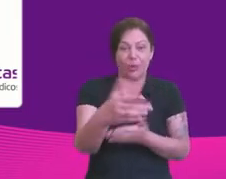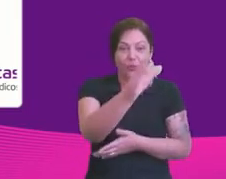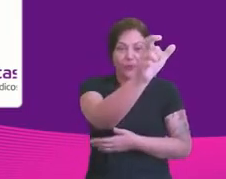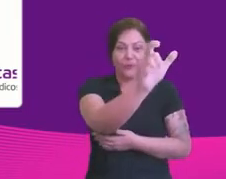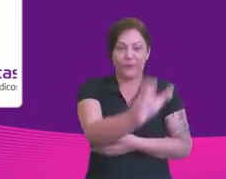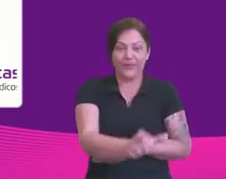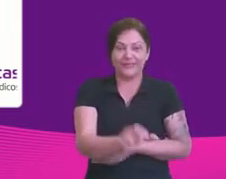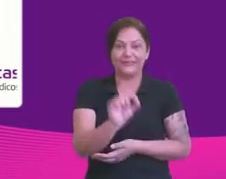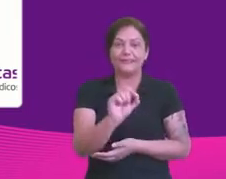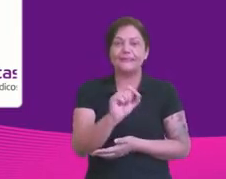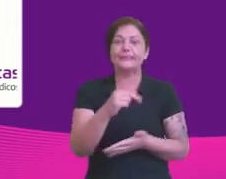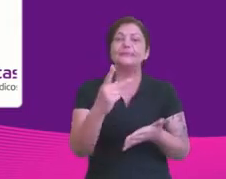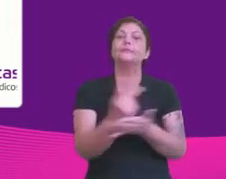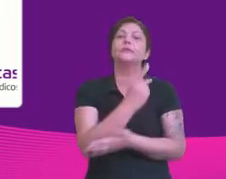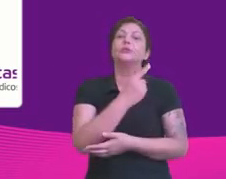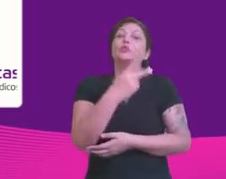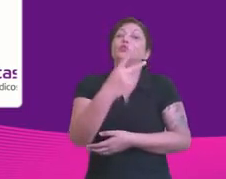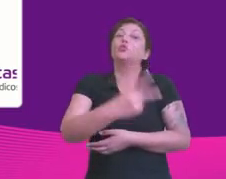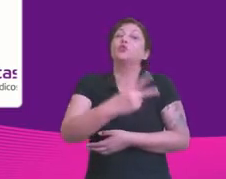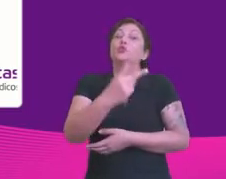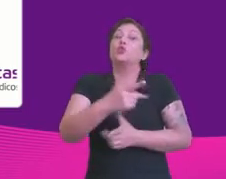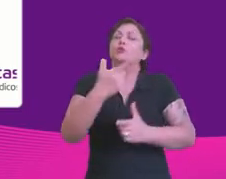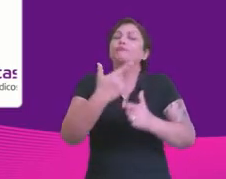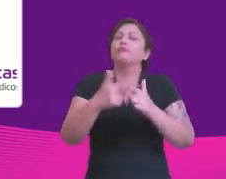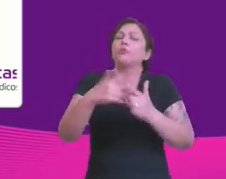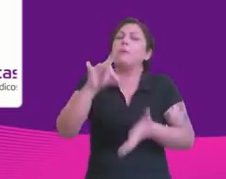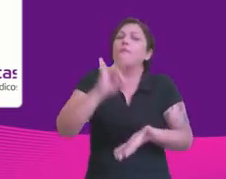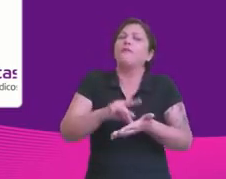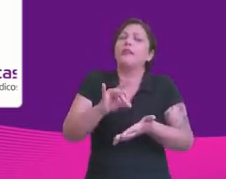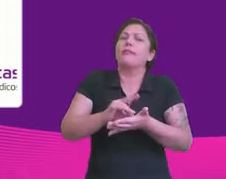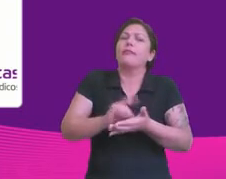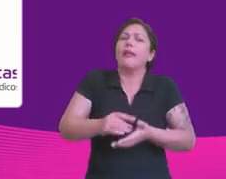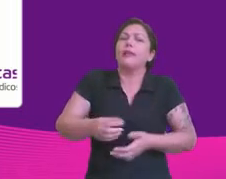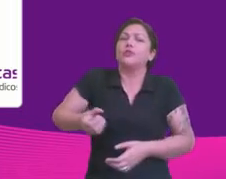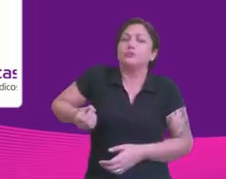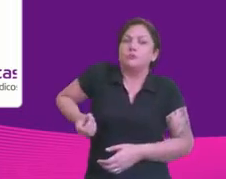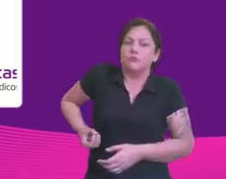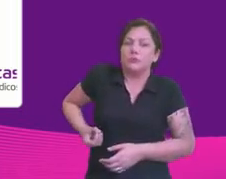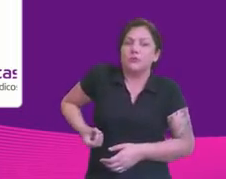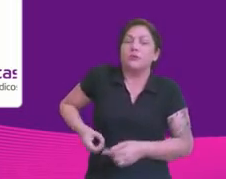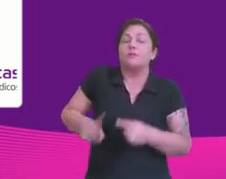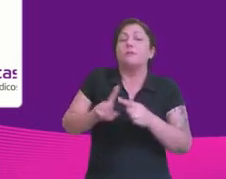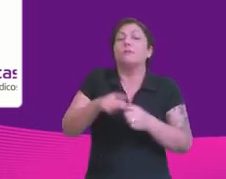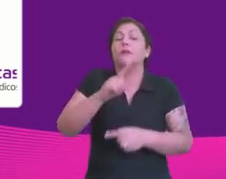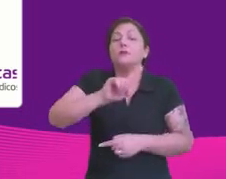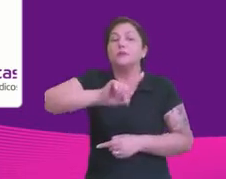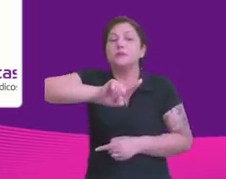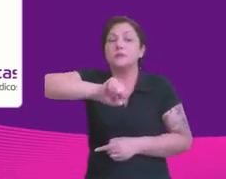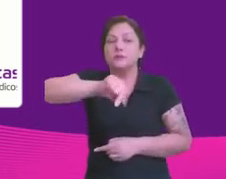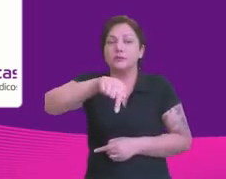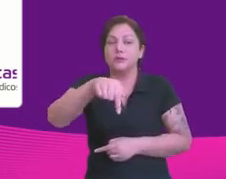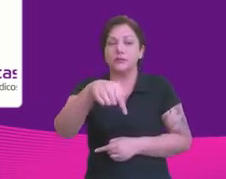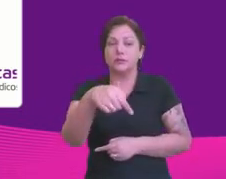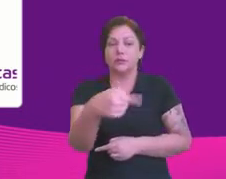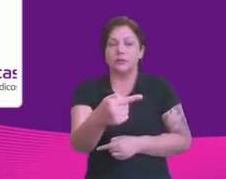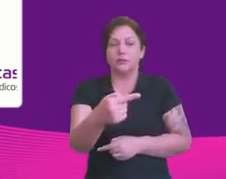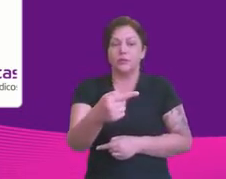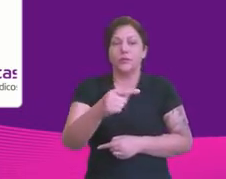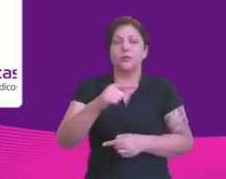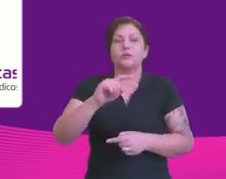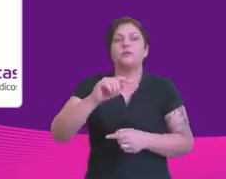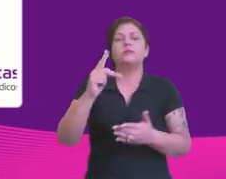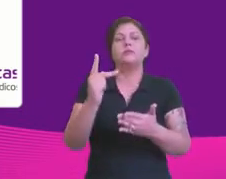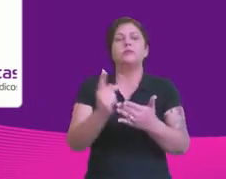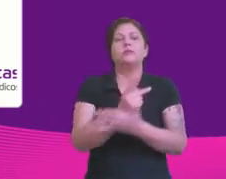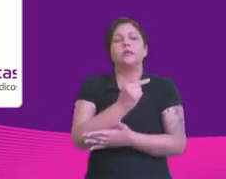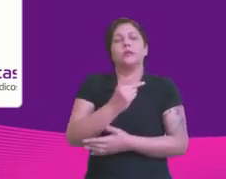apenas 2 grandes lesões hepáticas, tá? Compatíveis com implantes secundários. Tinha também outras pequenas